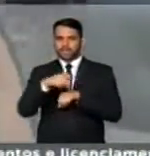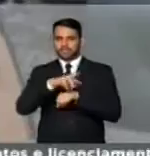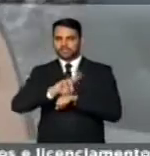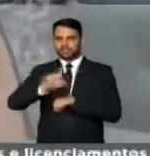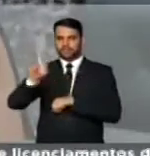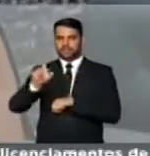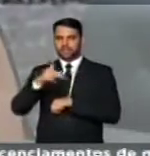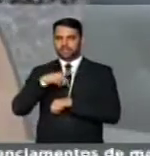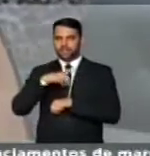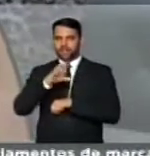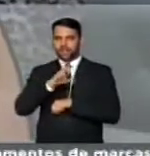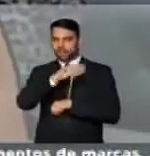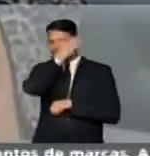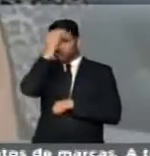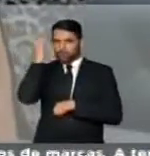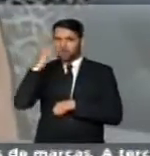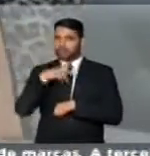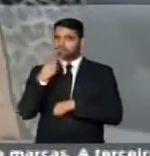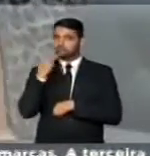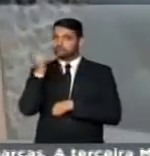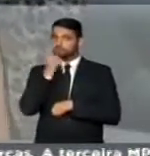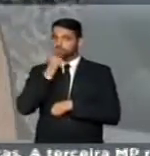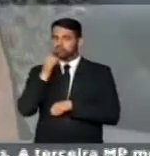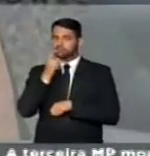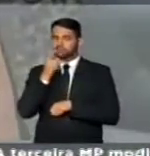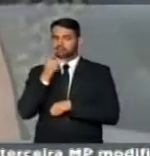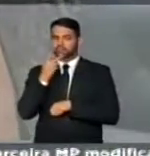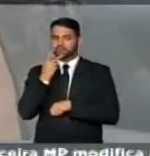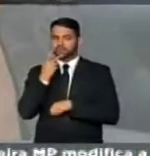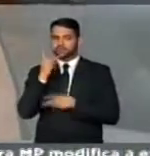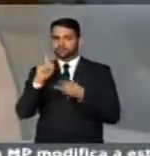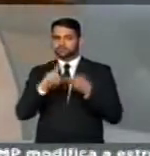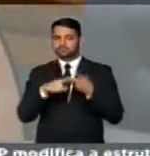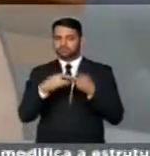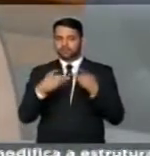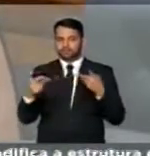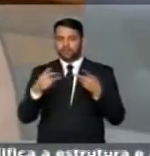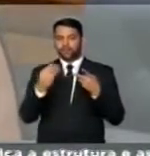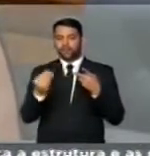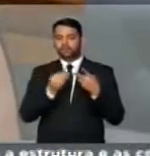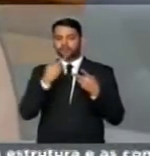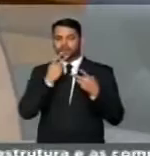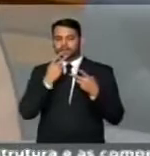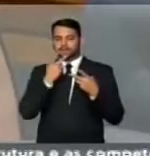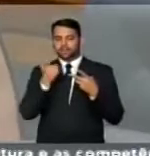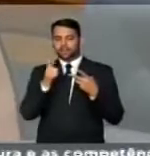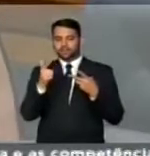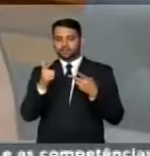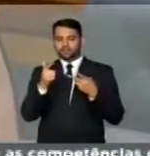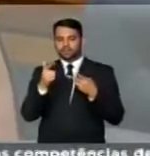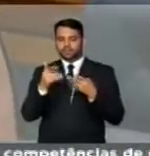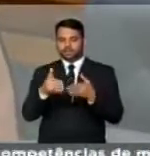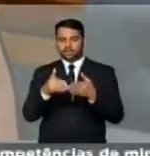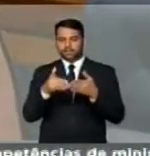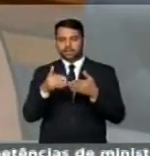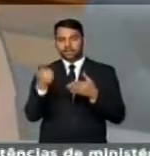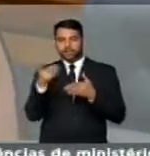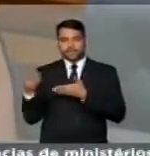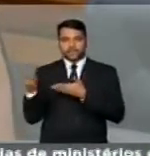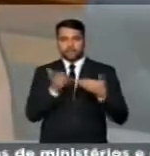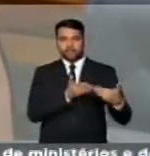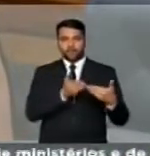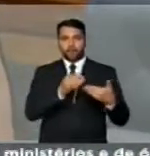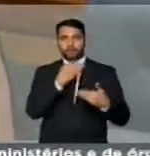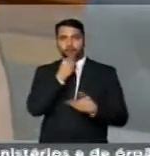quando disse que não tinha contas através de offshore e mentiu também quando disse que não recebeu Fernando Baiano na